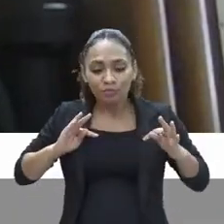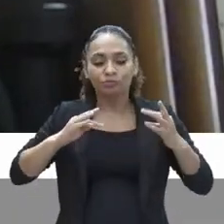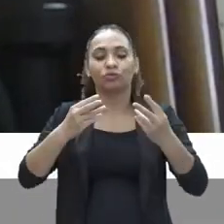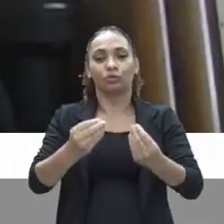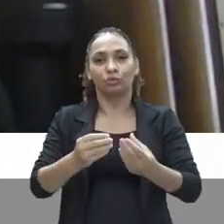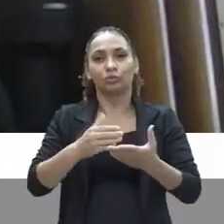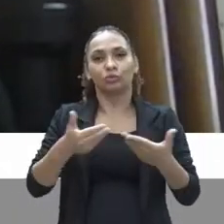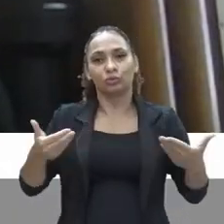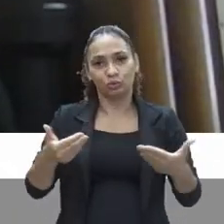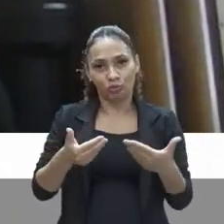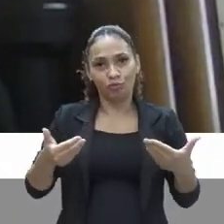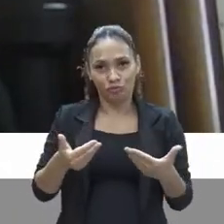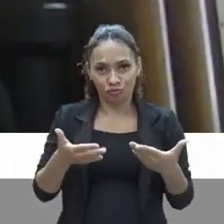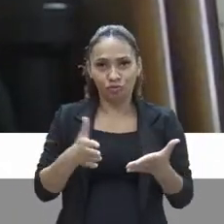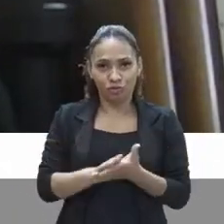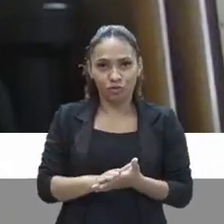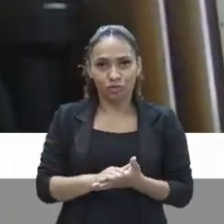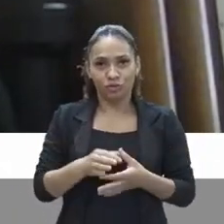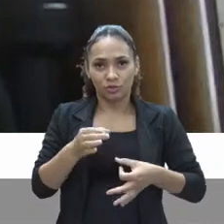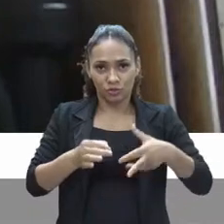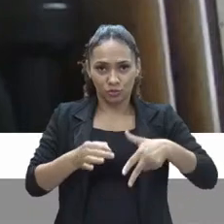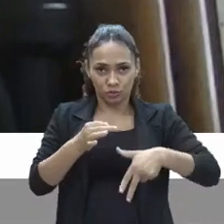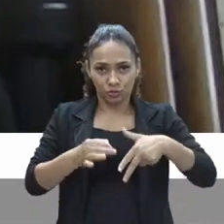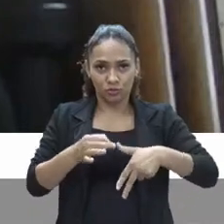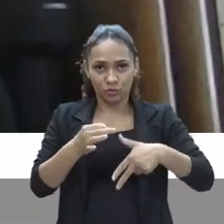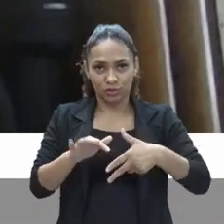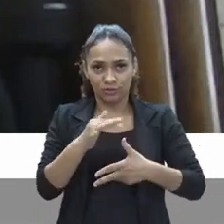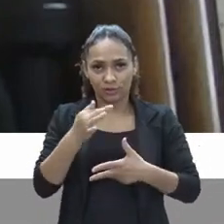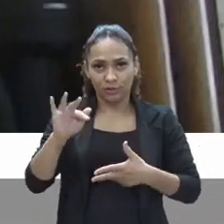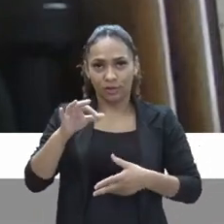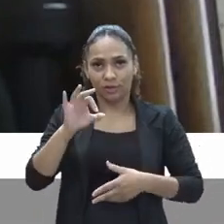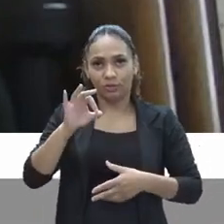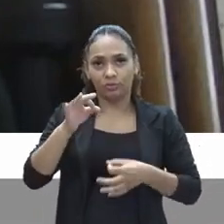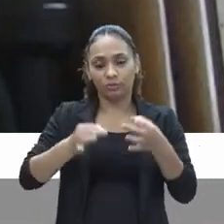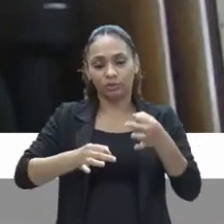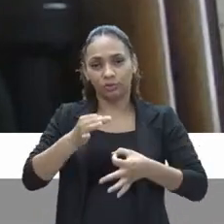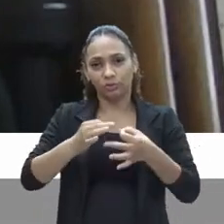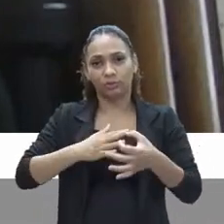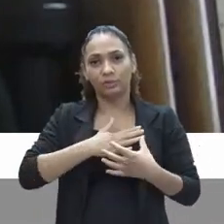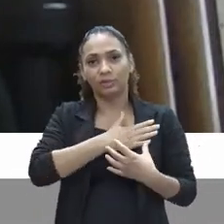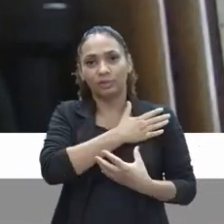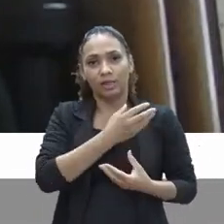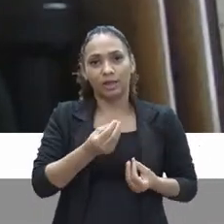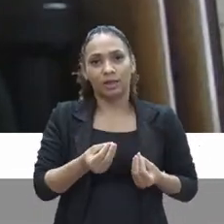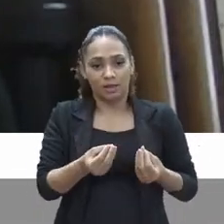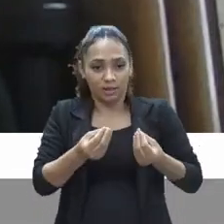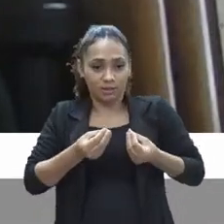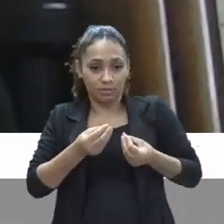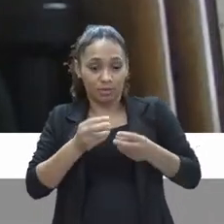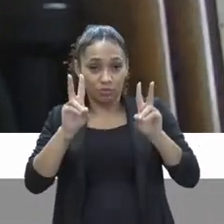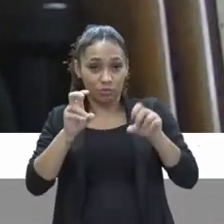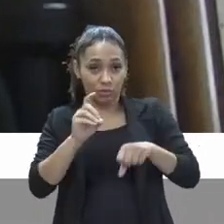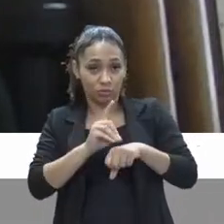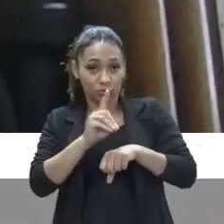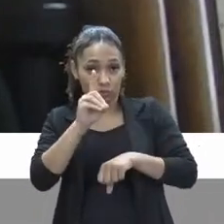então, o juiz federal da Justiça Militar recebeu o título de doutor em